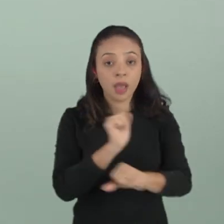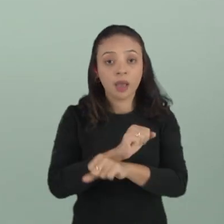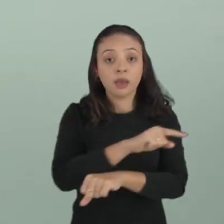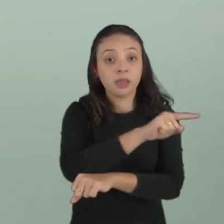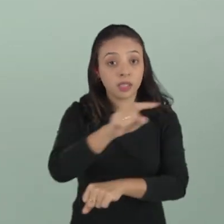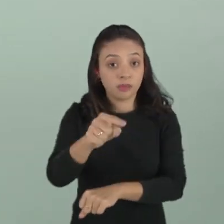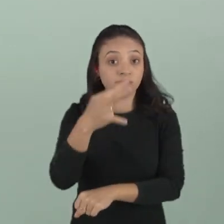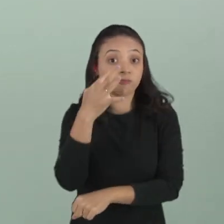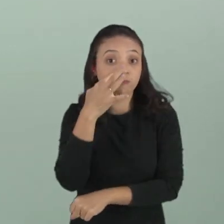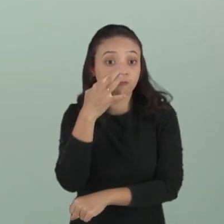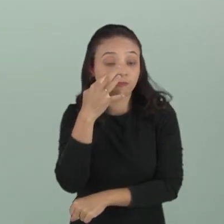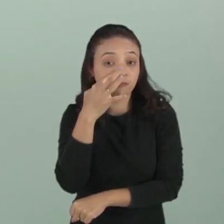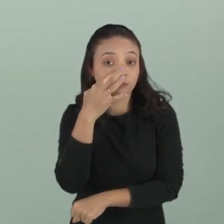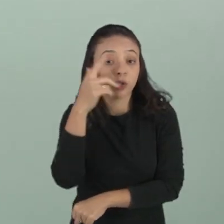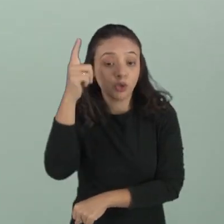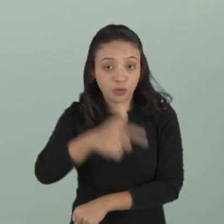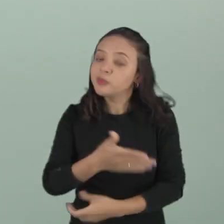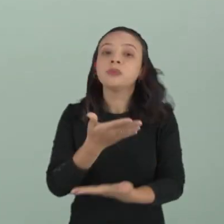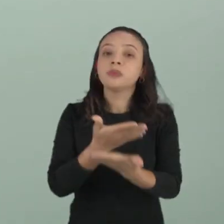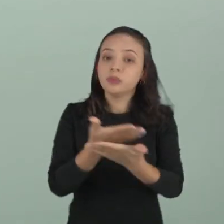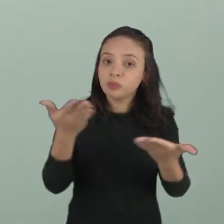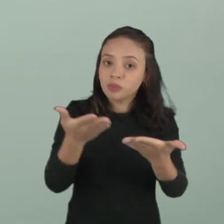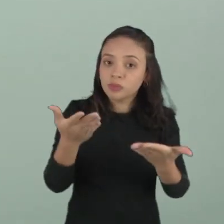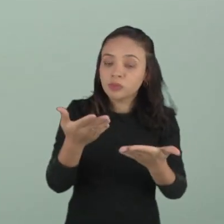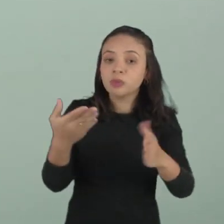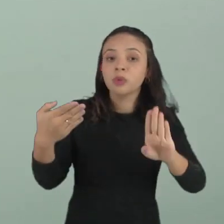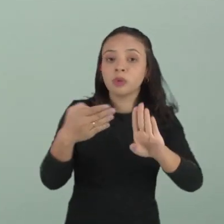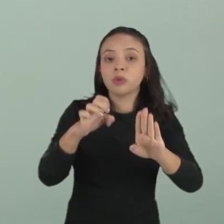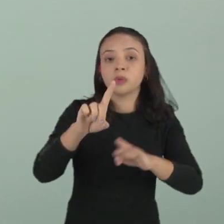que vocês assistam novamente a essa aula no